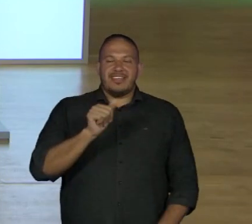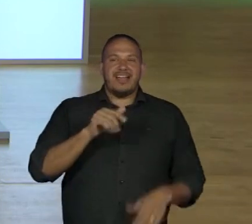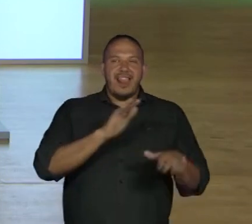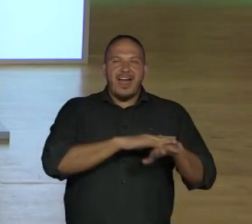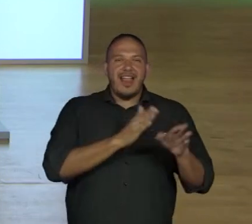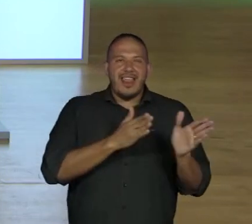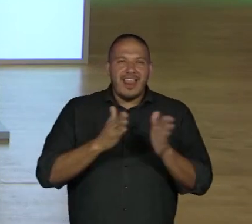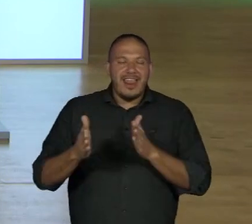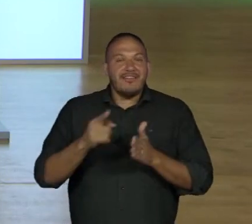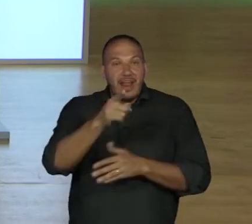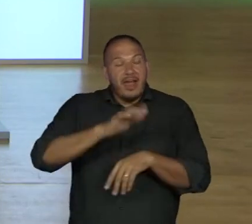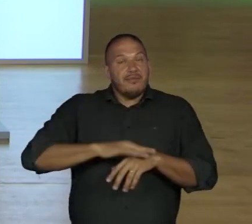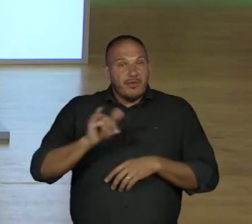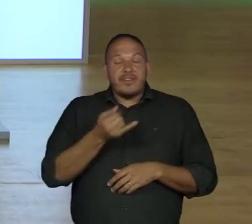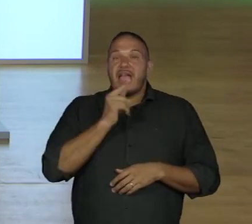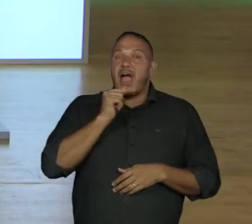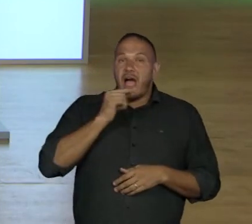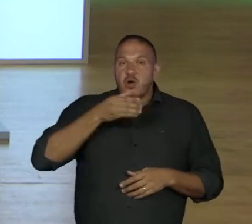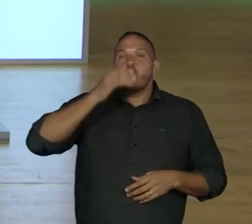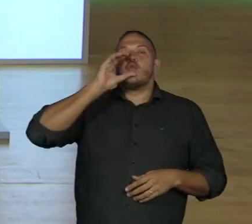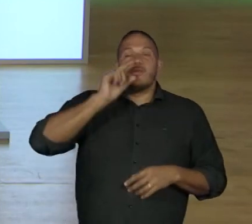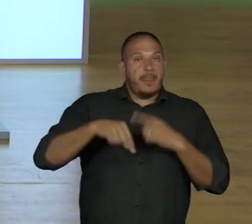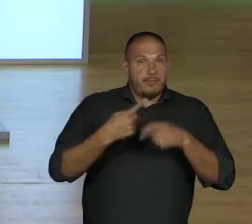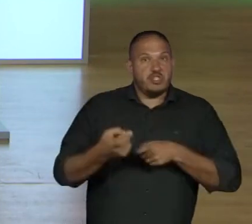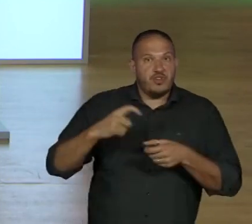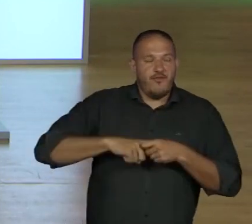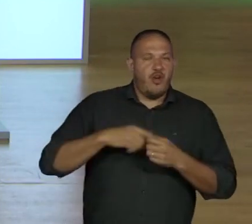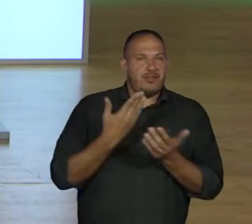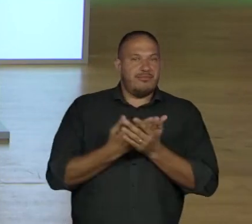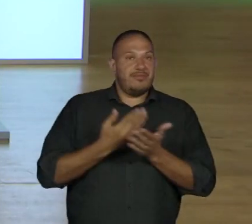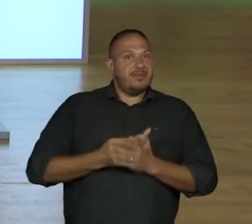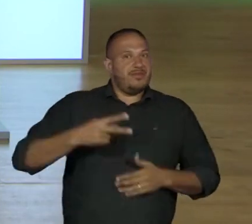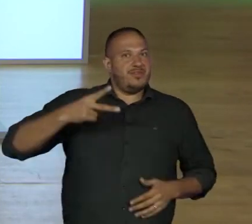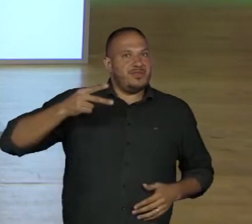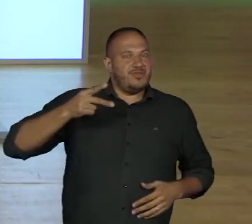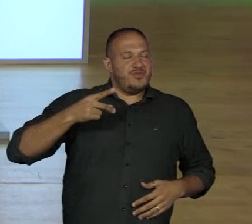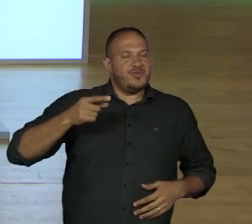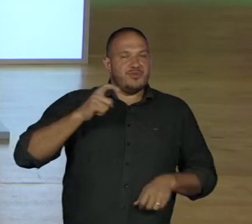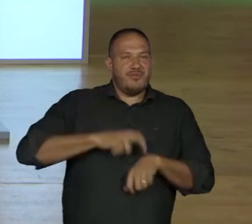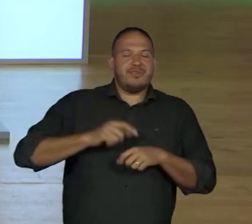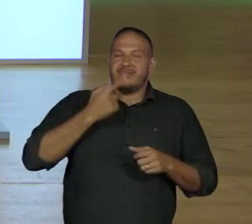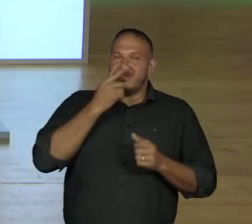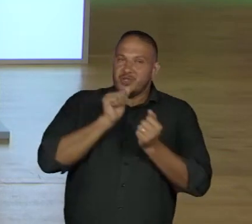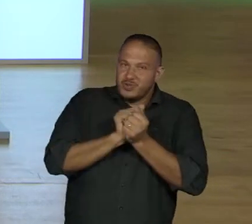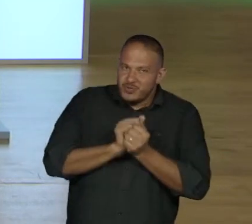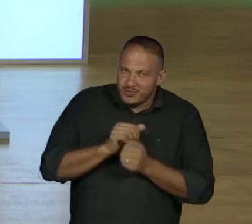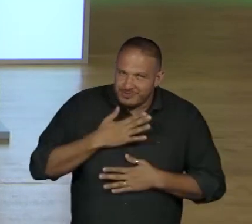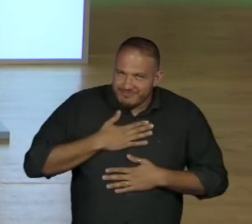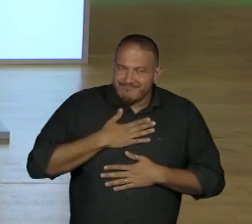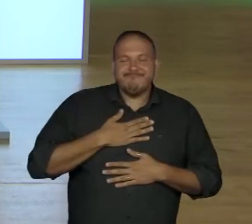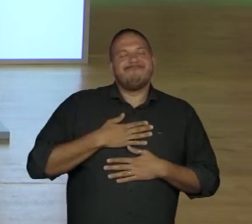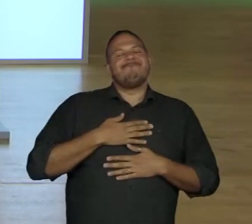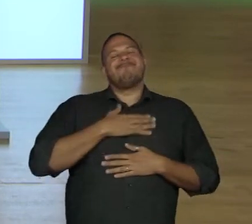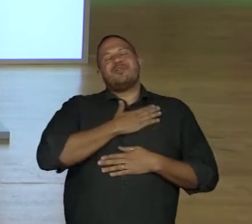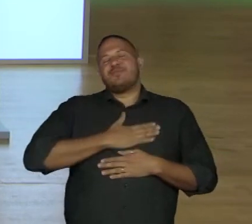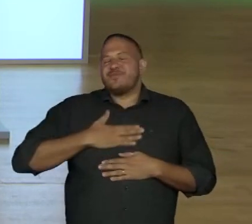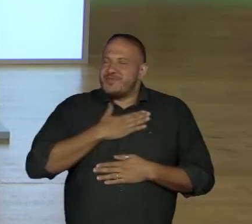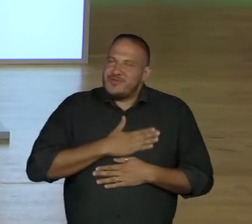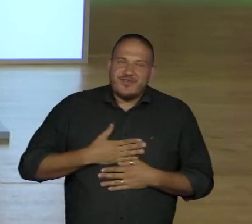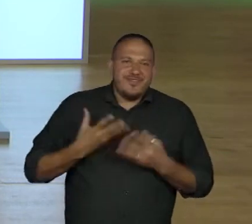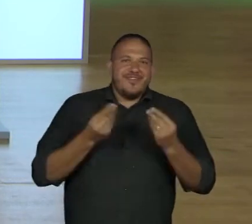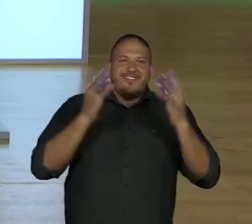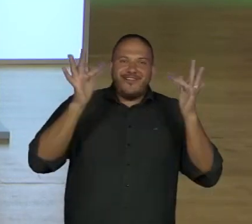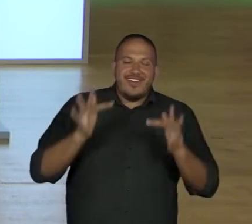uma água, a gente já também volta rapidinho com o nosso segundo momento juntinhos. E quero deixar bem claro, professora, que eu estou muito feliz de estar